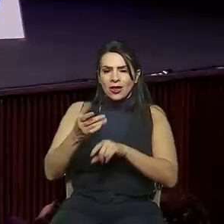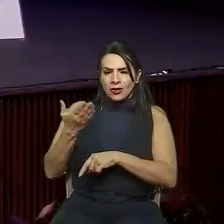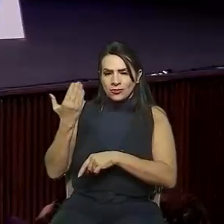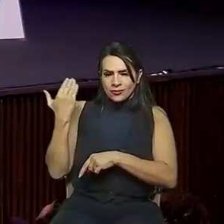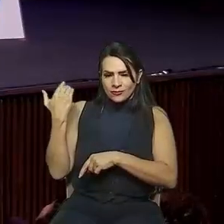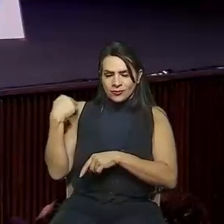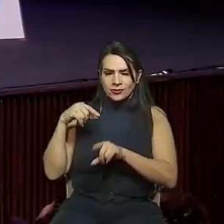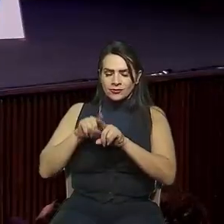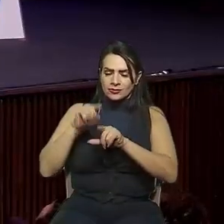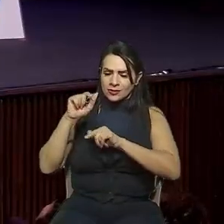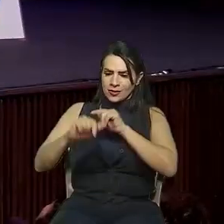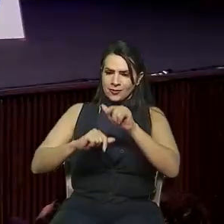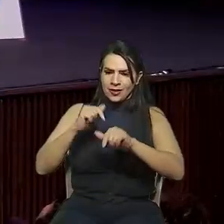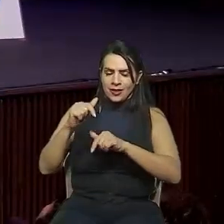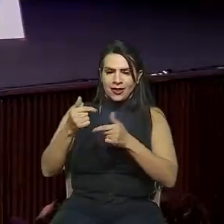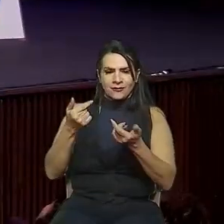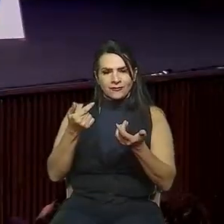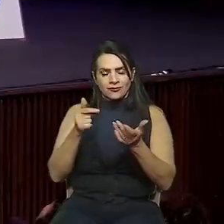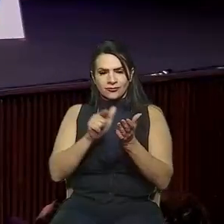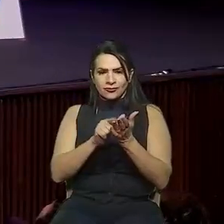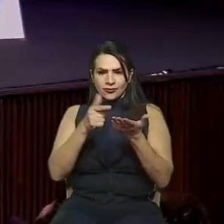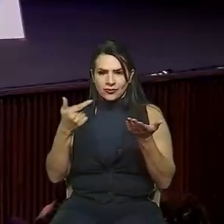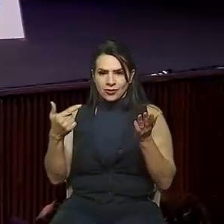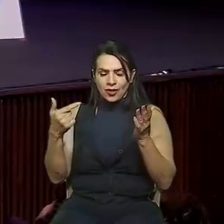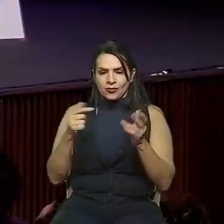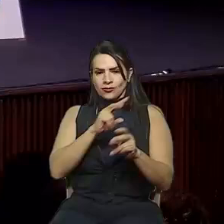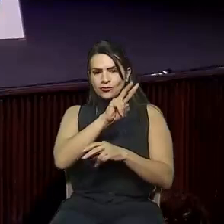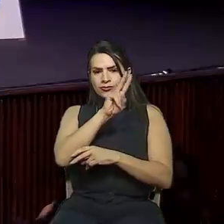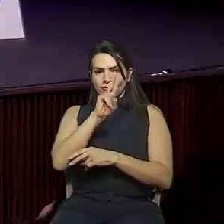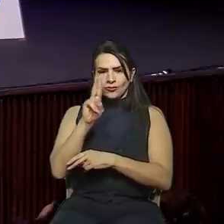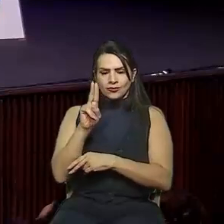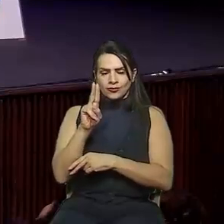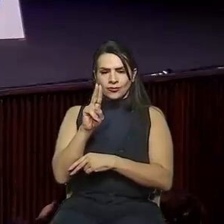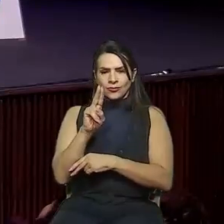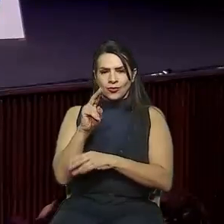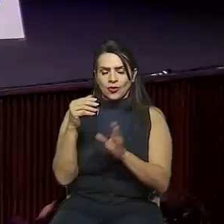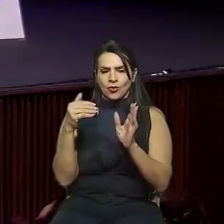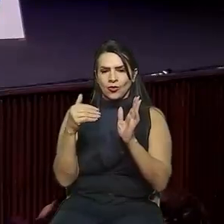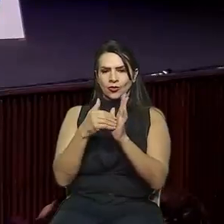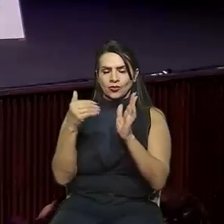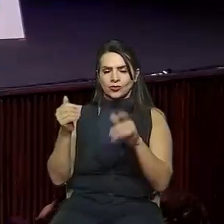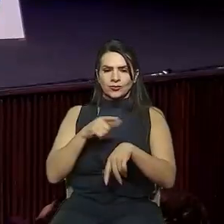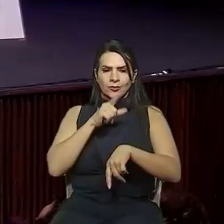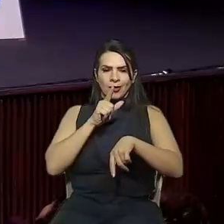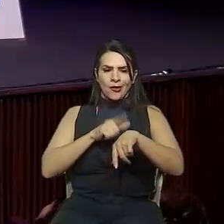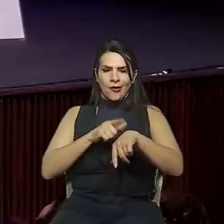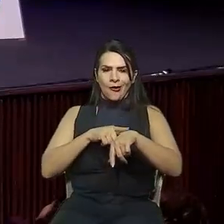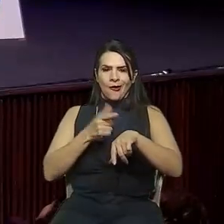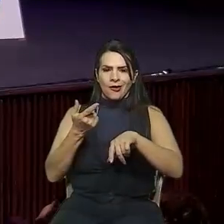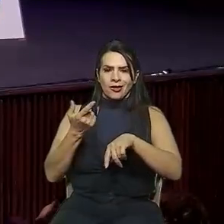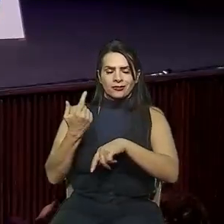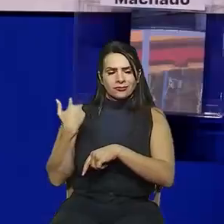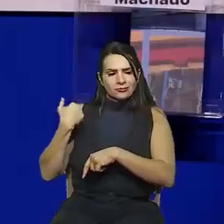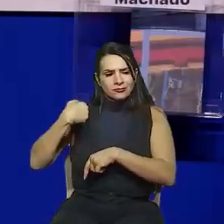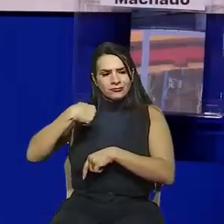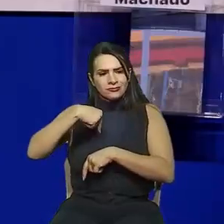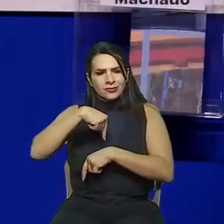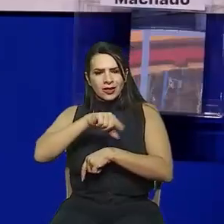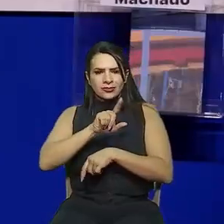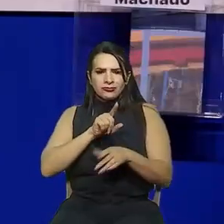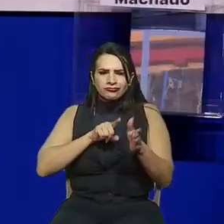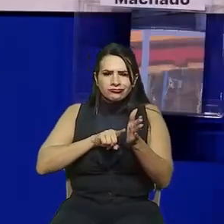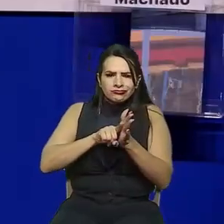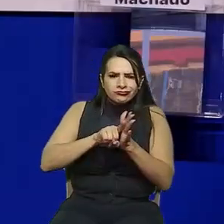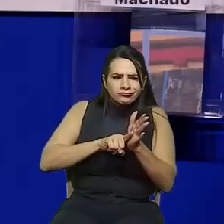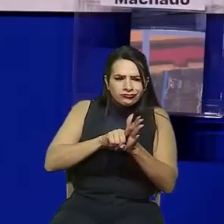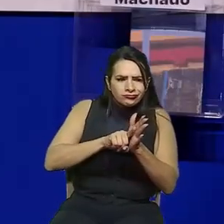Última Hora, nos anos 60, e me mandaram para a rua para investigar um silêncio muito